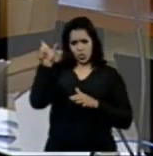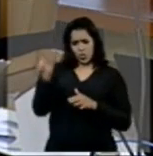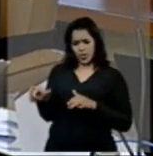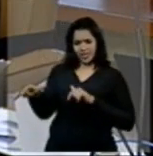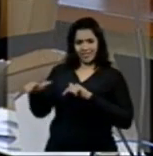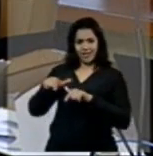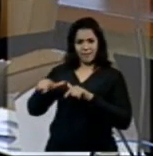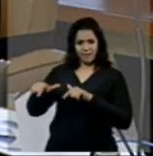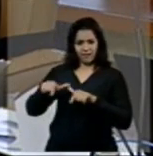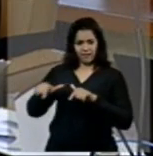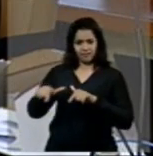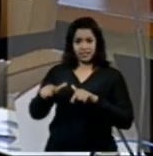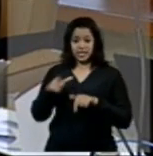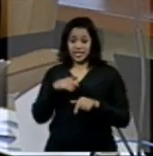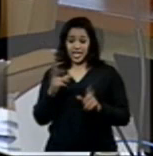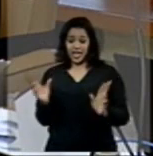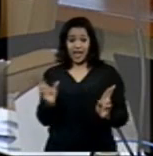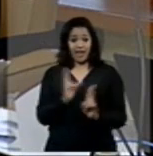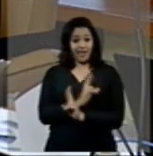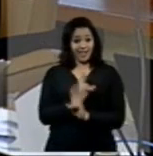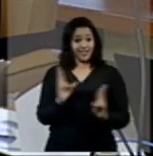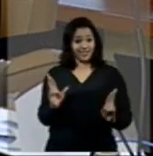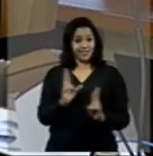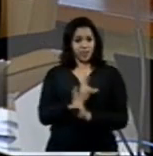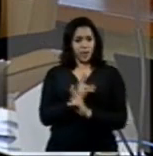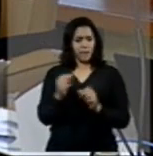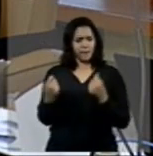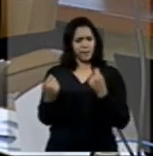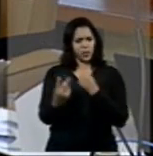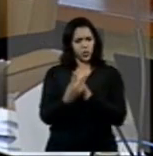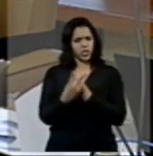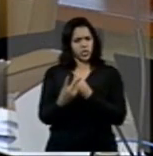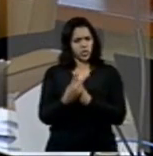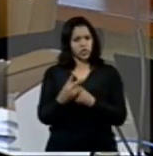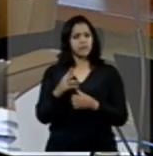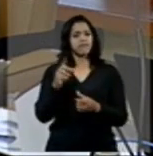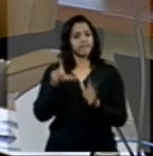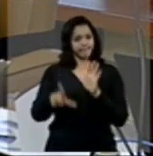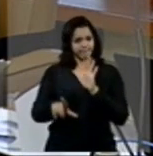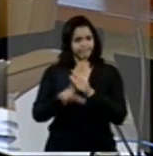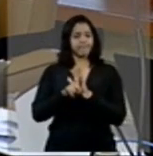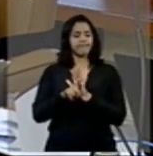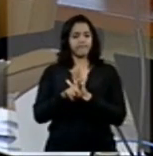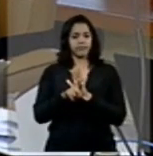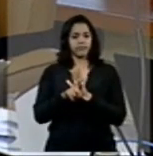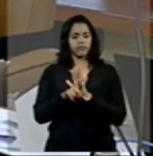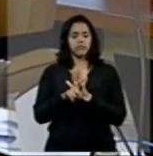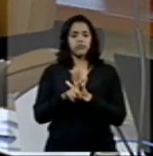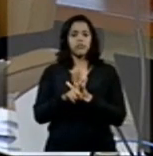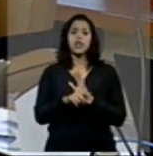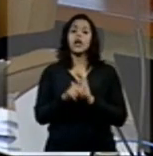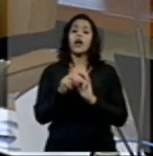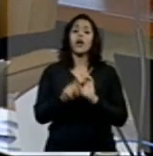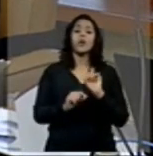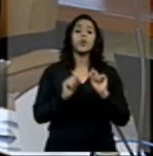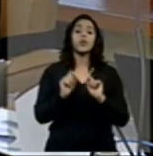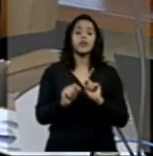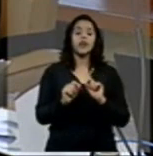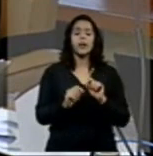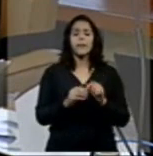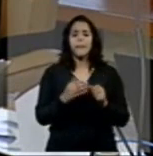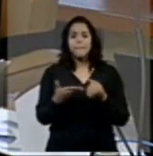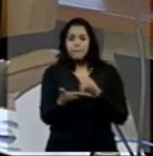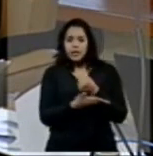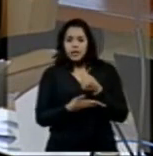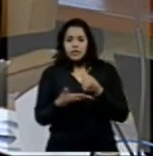de modo a caracterizar a relação de trabalho protegida por lei, aquela que consagra o